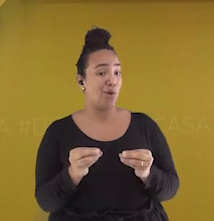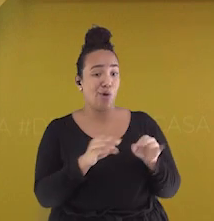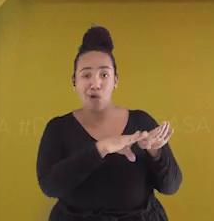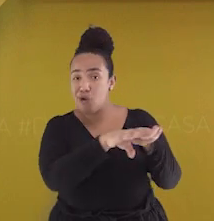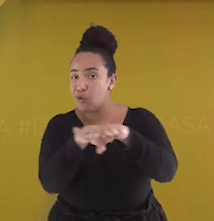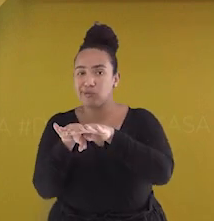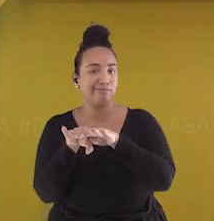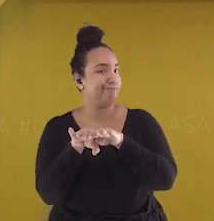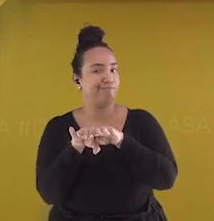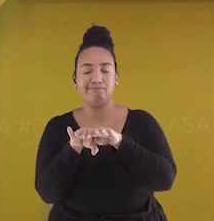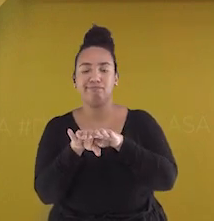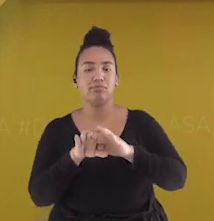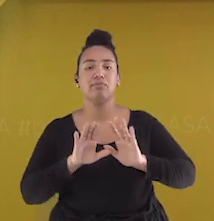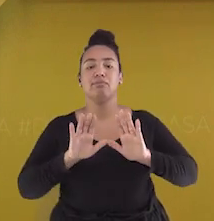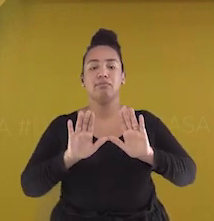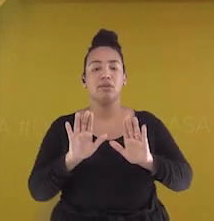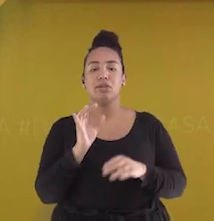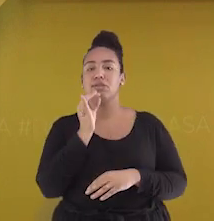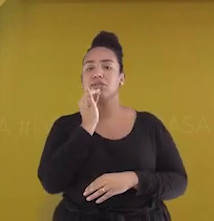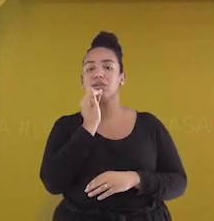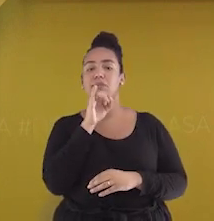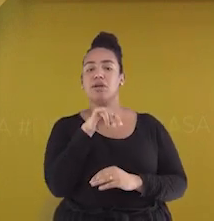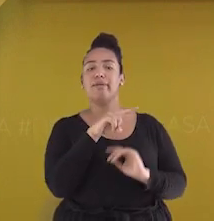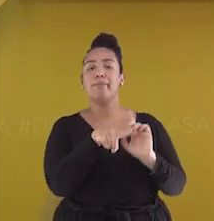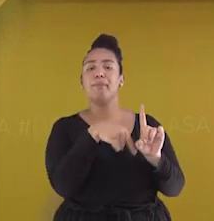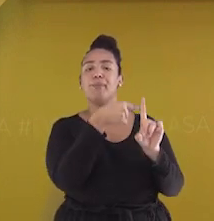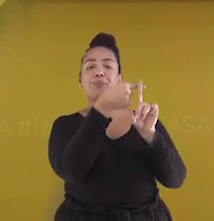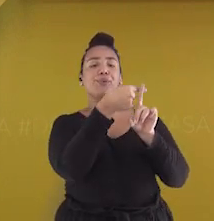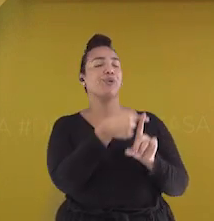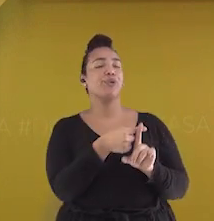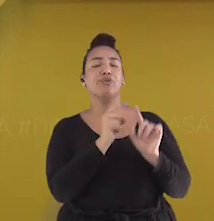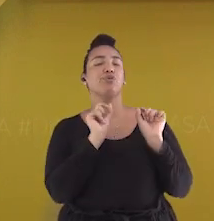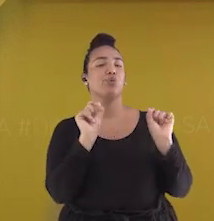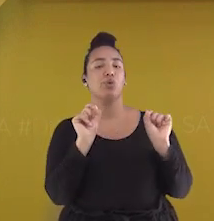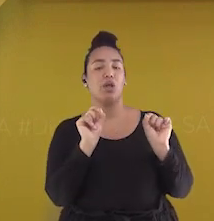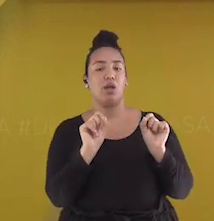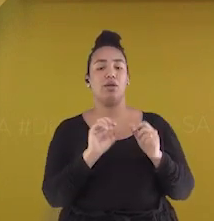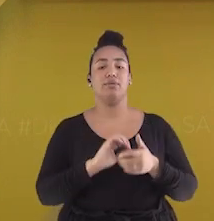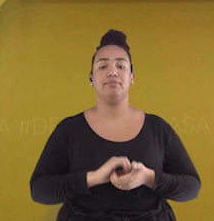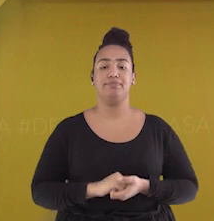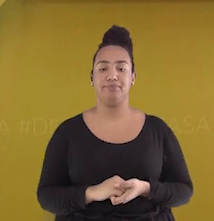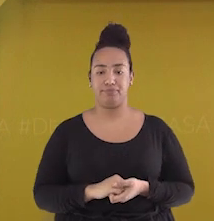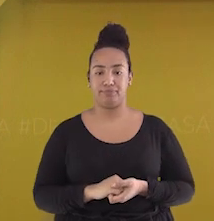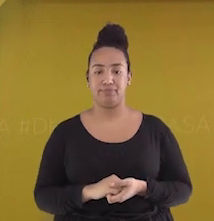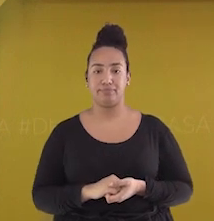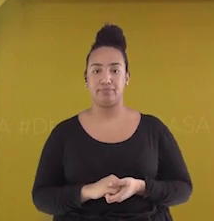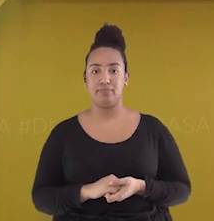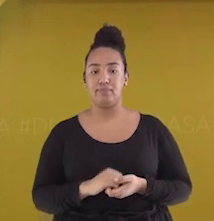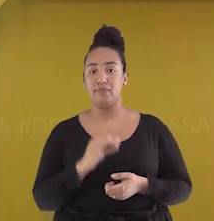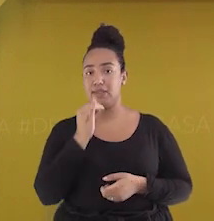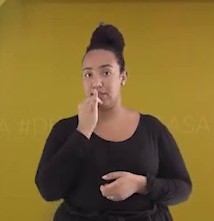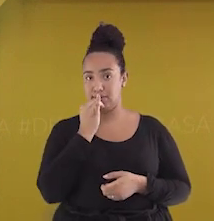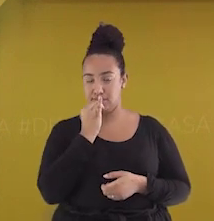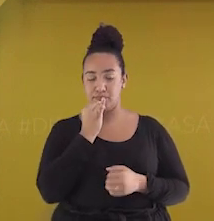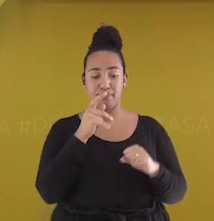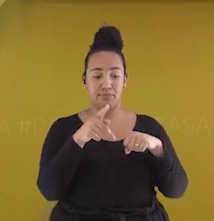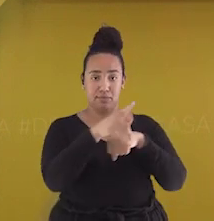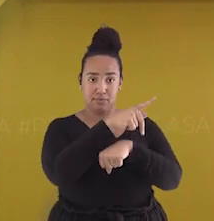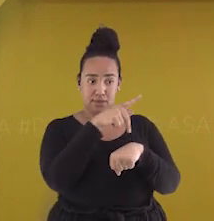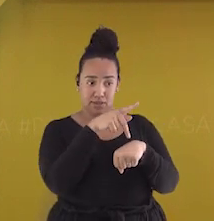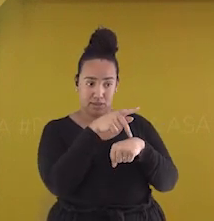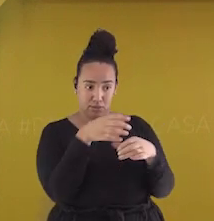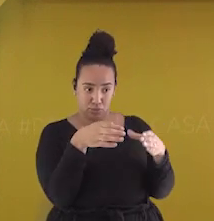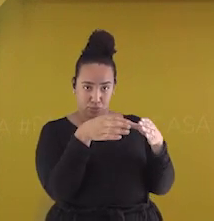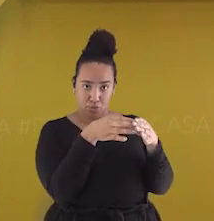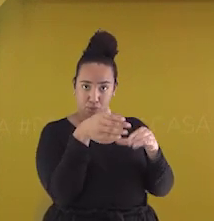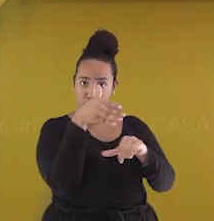são iguais. Mas quais são as vantagens desses acordos? Menor custo. Um país, quando entra